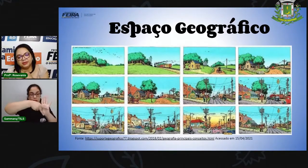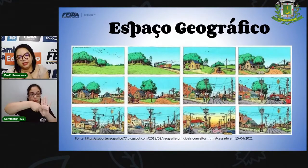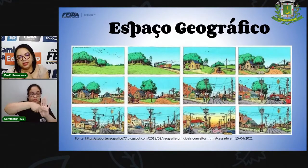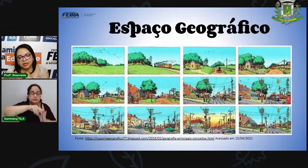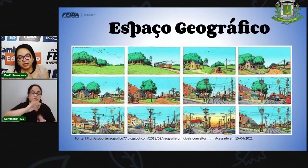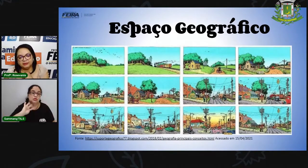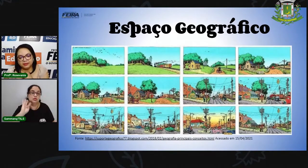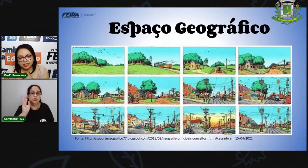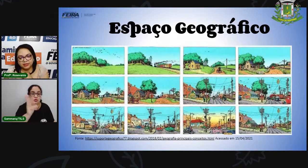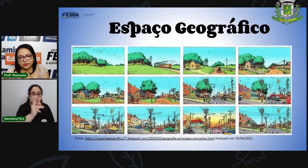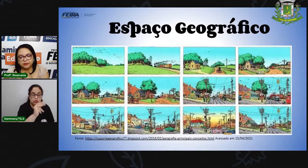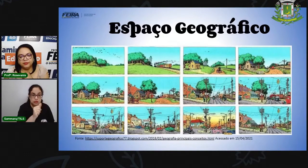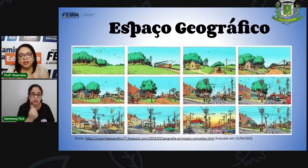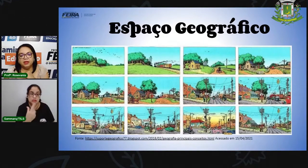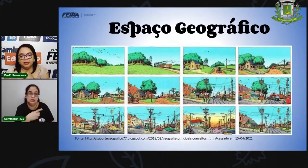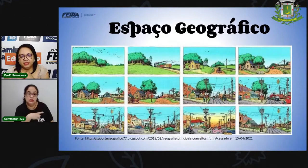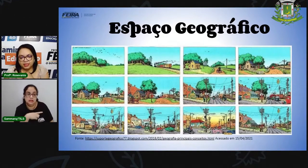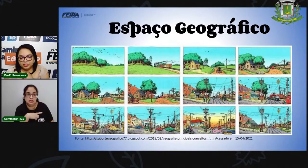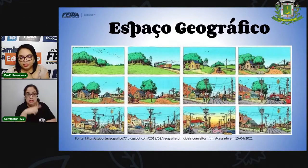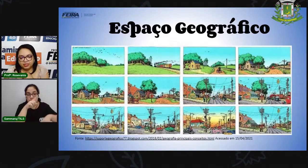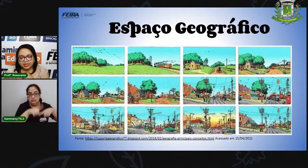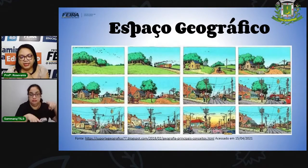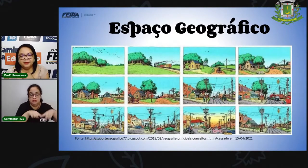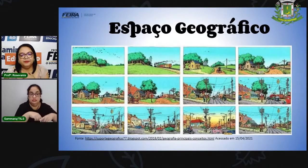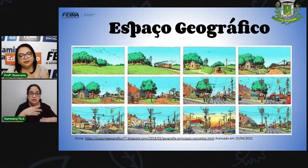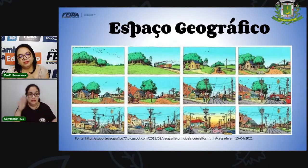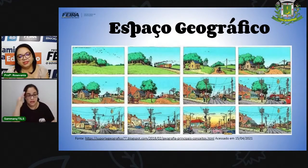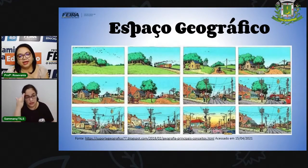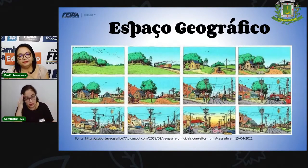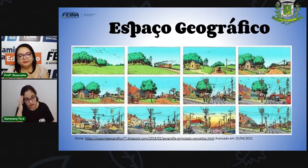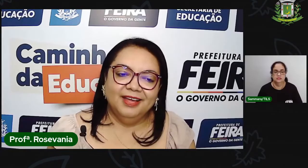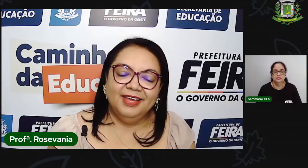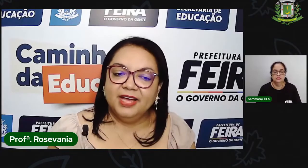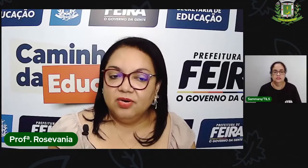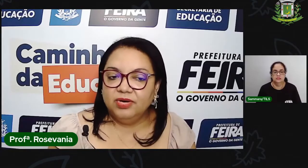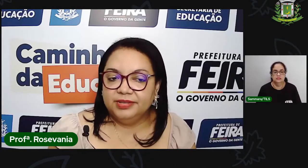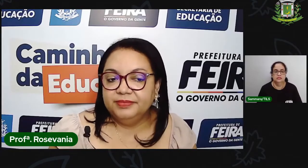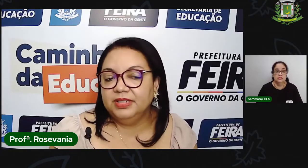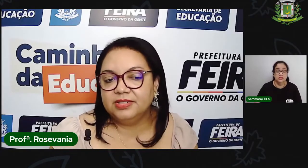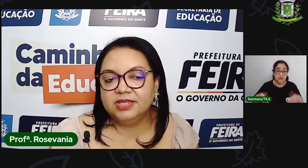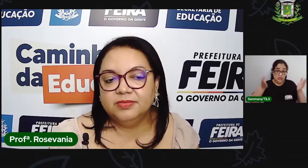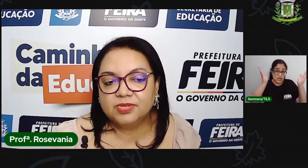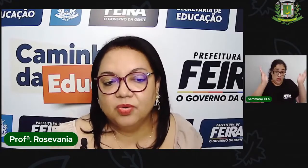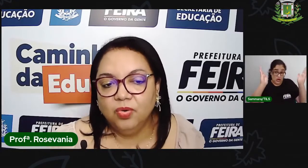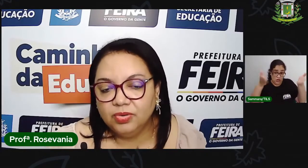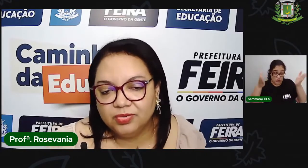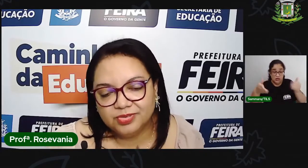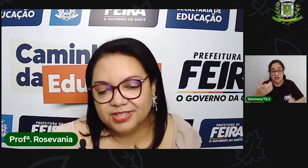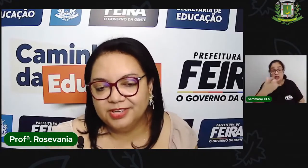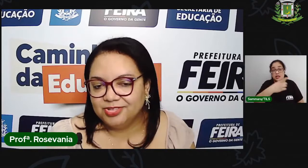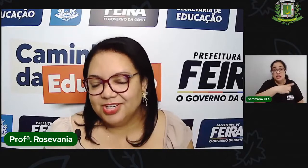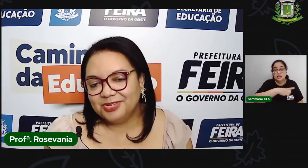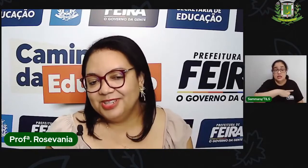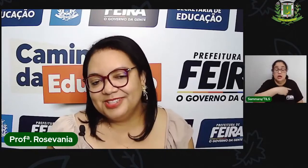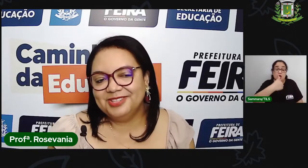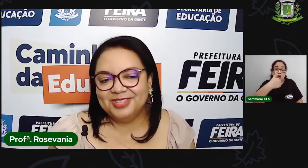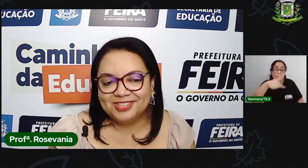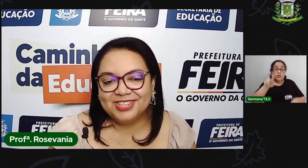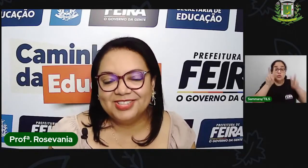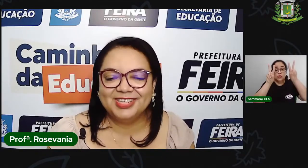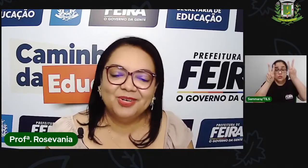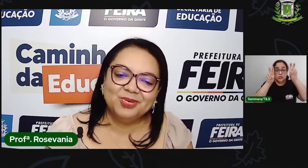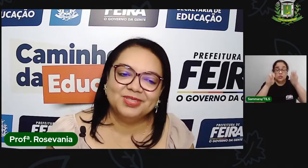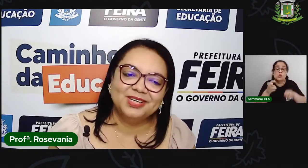os elementos que tem lá, certo? Entendido até aí? Vamos lá. E agora, nós temos outro conceito já conhecido